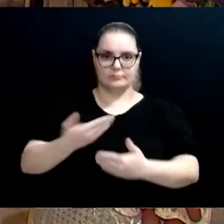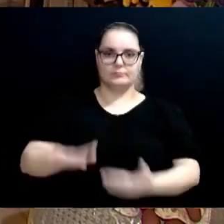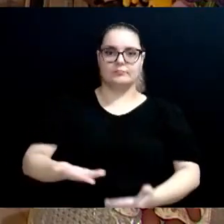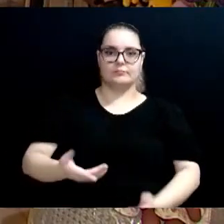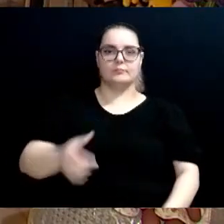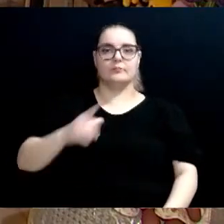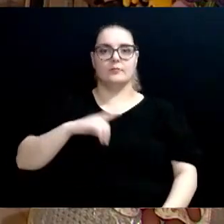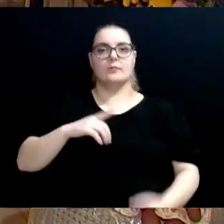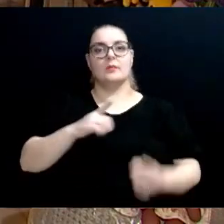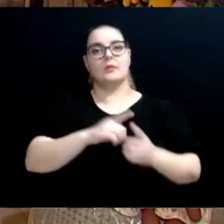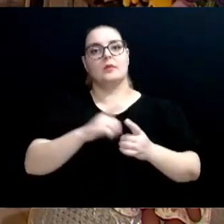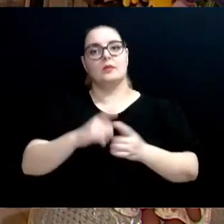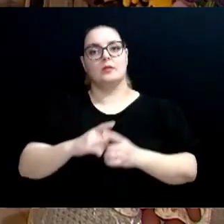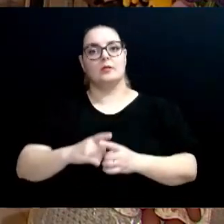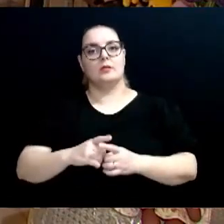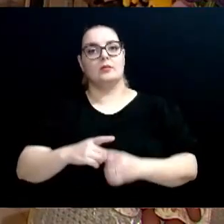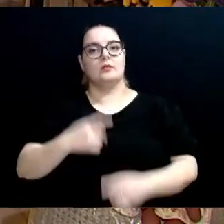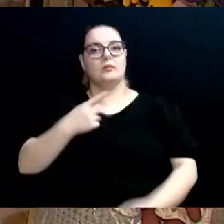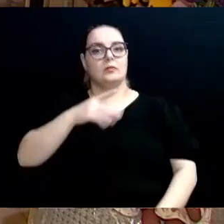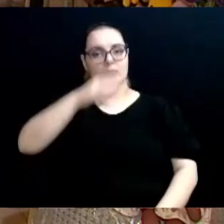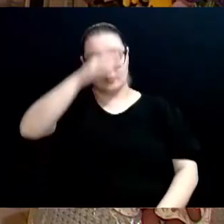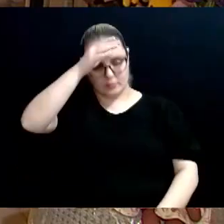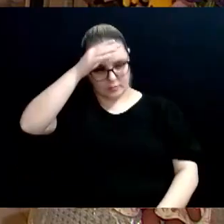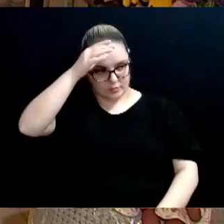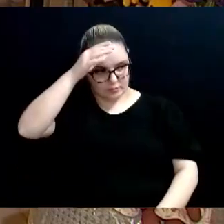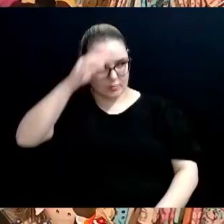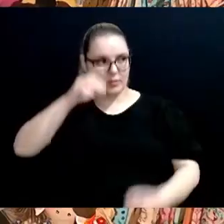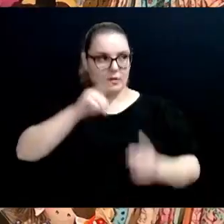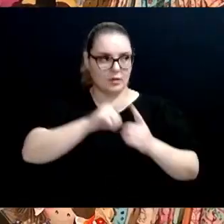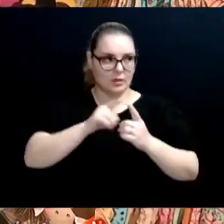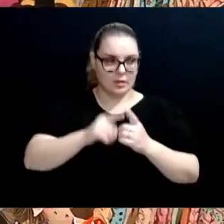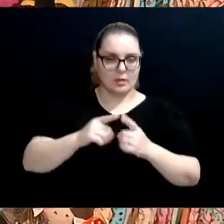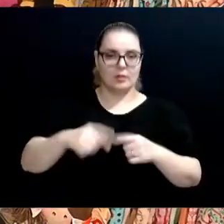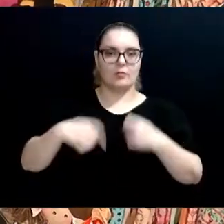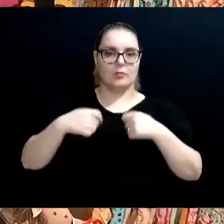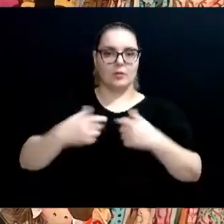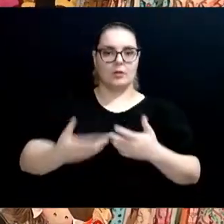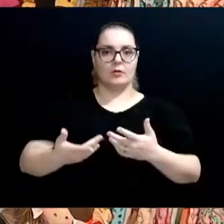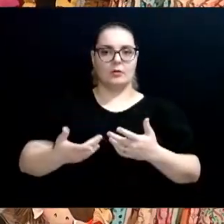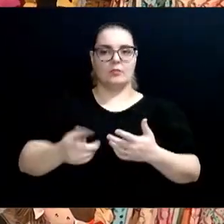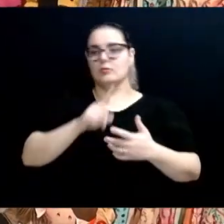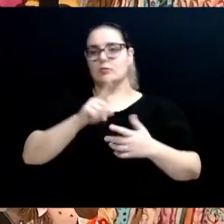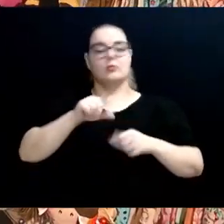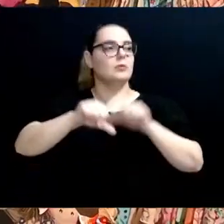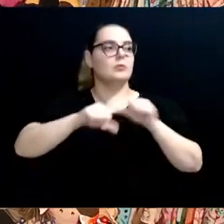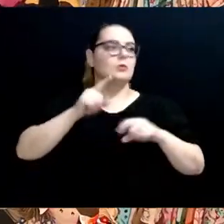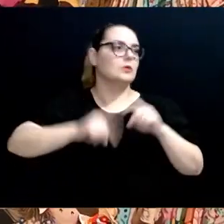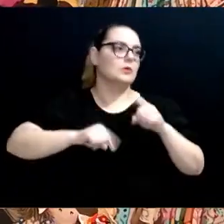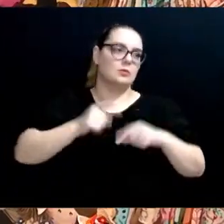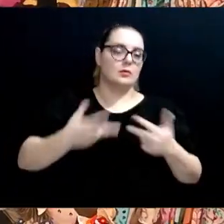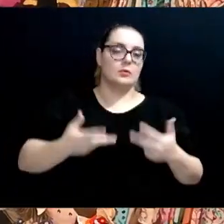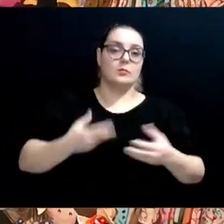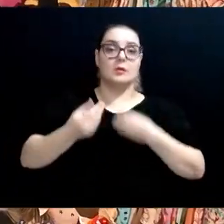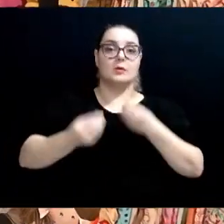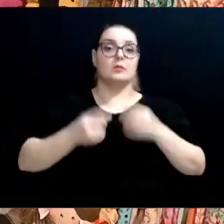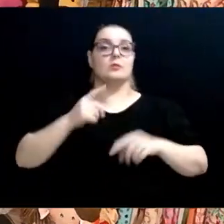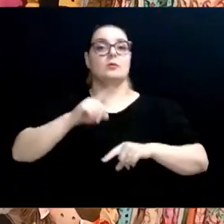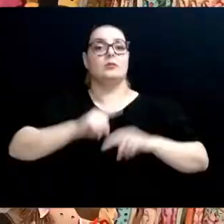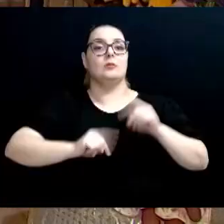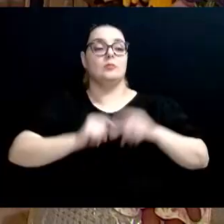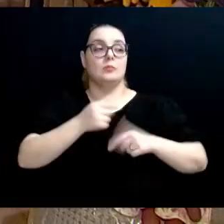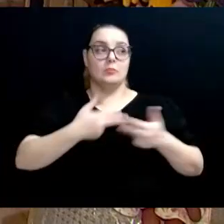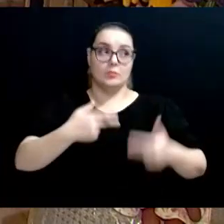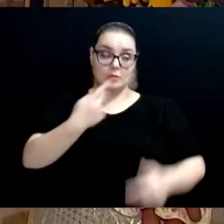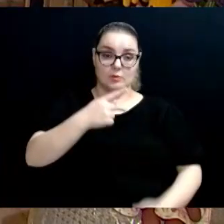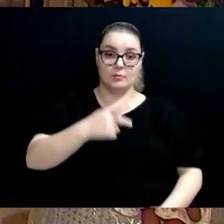repete hoje para quem entra aqui. Você tem que atender a necessidade do seu cliente. Então, como o seu produto, você não tem que mudar o seu